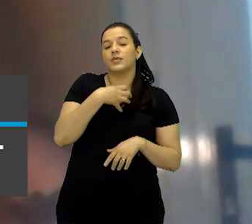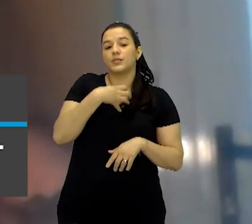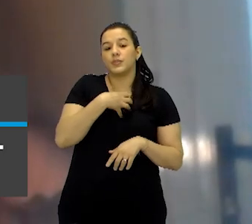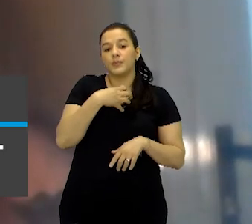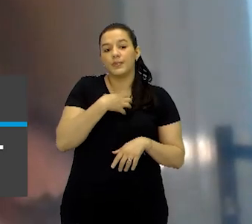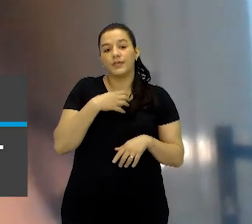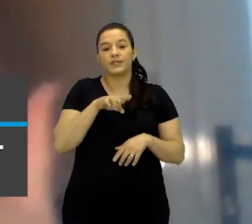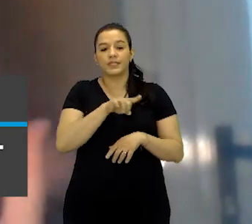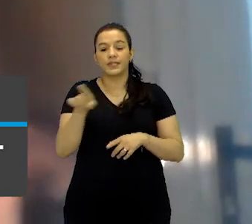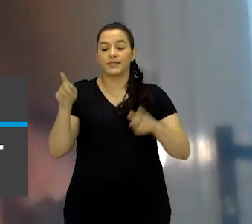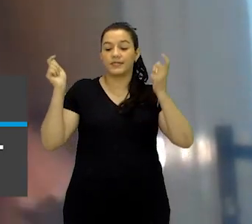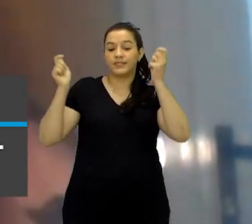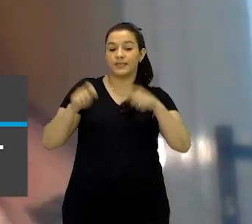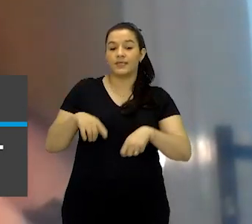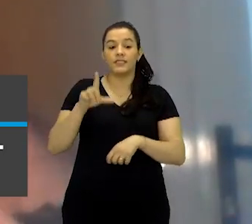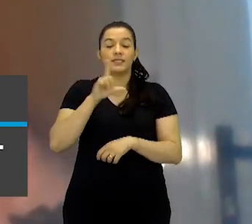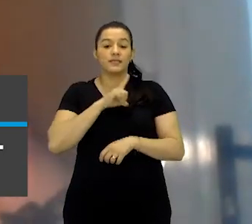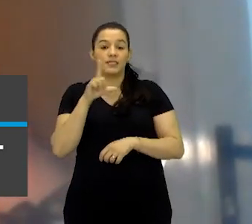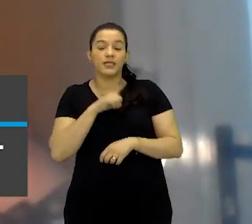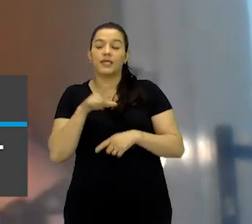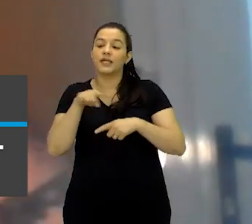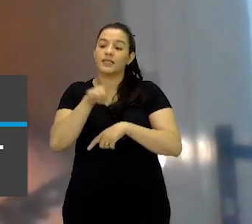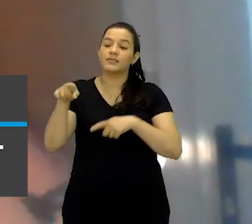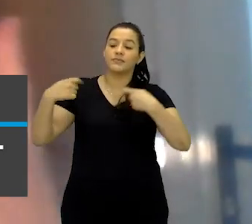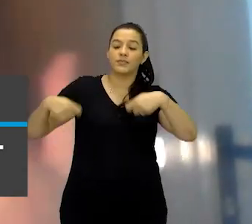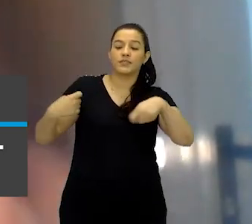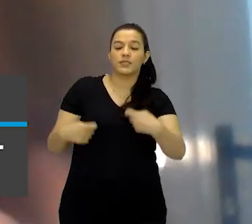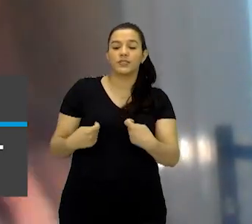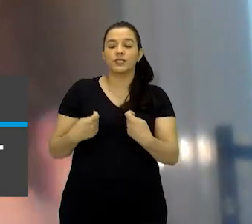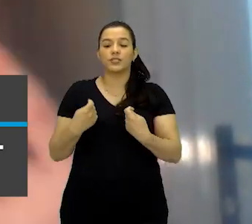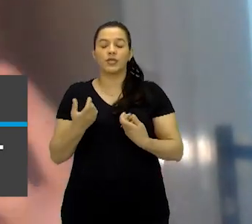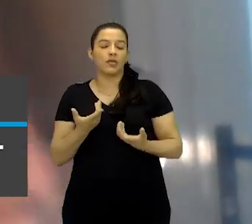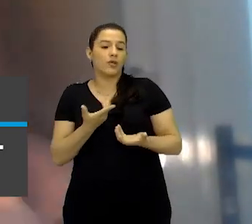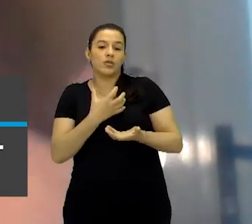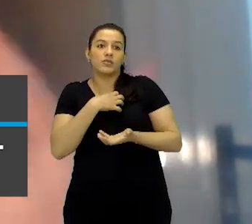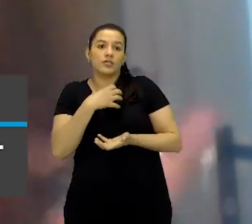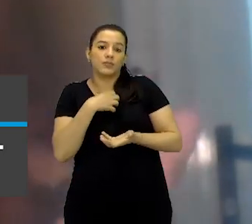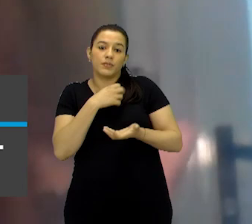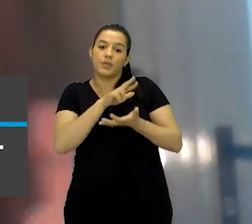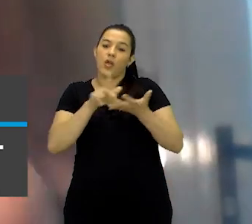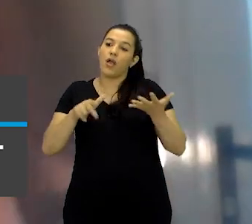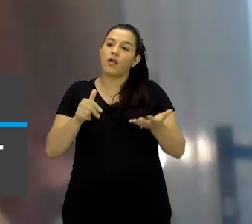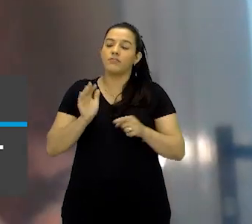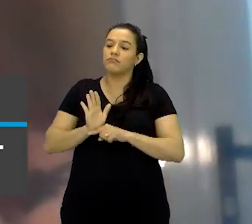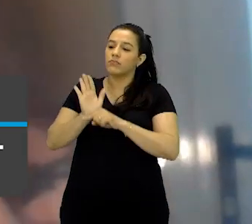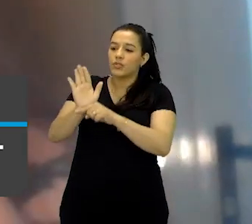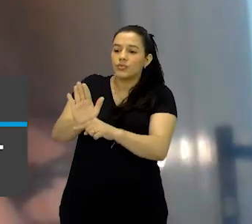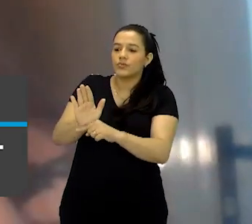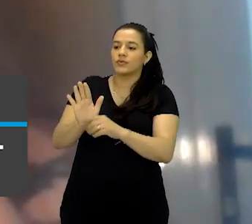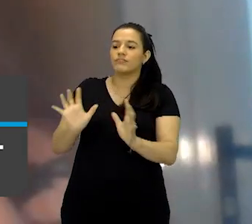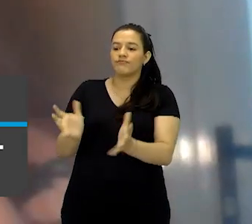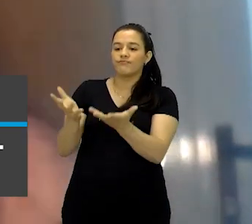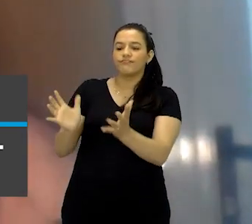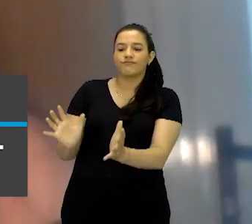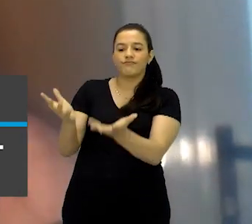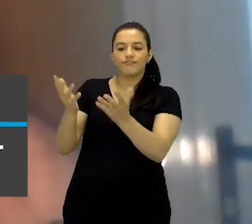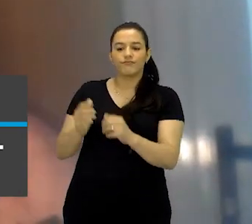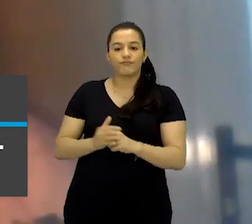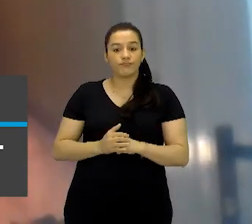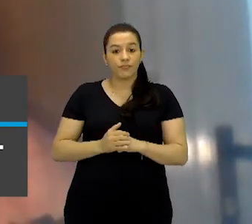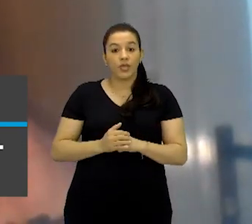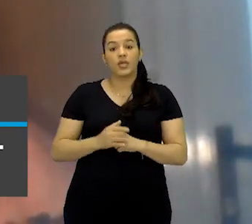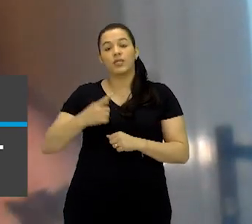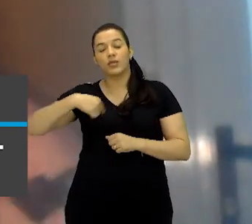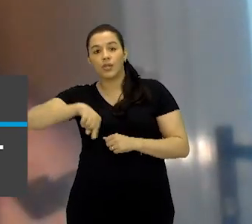que ele pode estar tendo, suas necessidades, suas sensações, oferecendo apoio também, não é? Da mesma forma como a